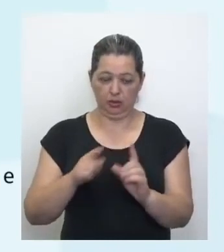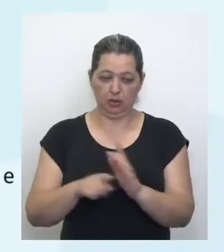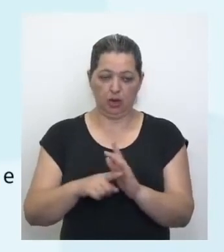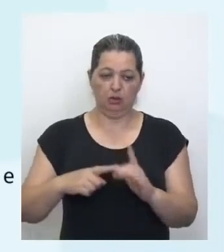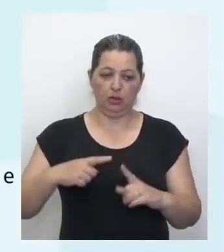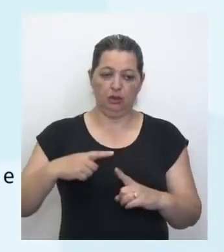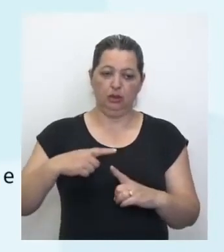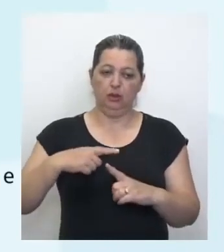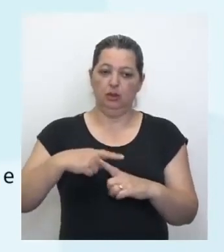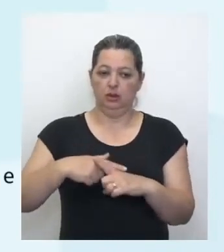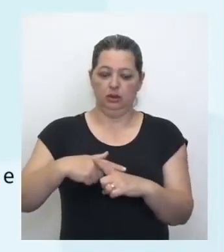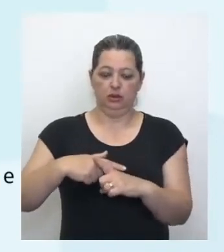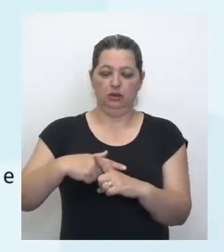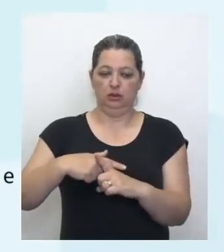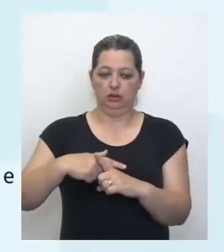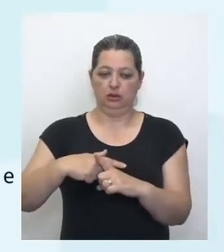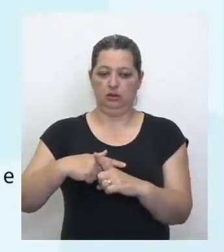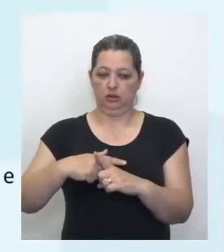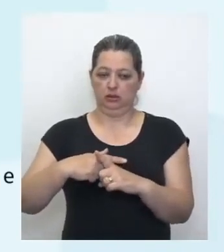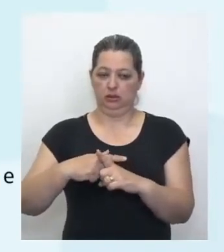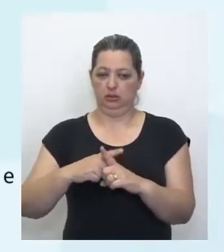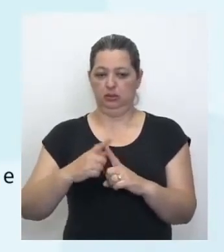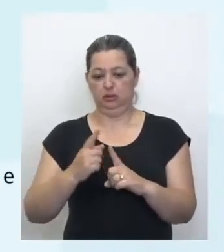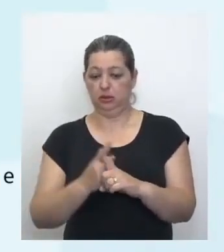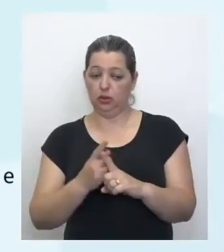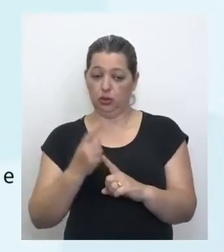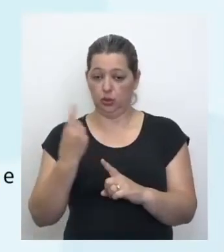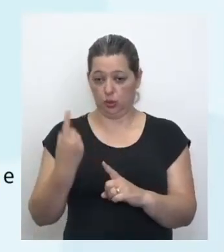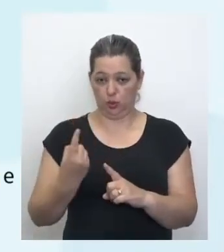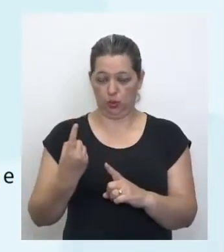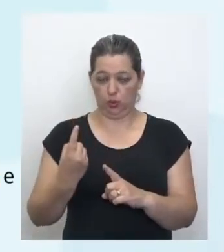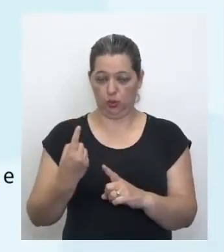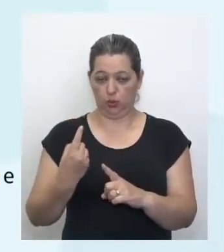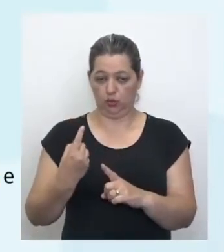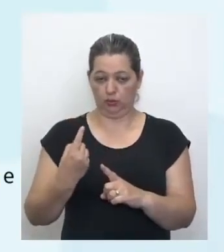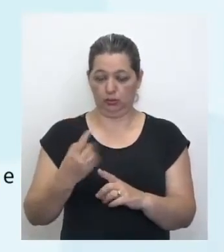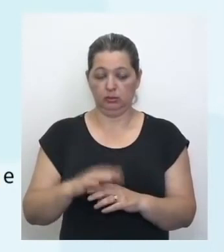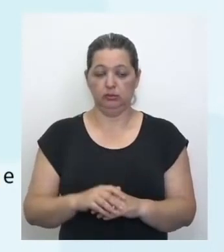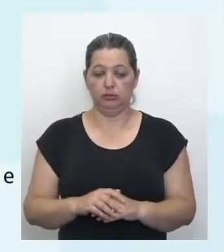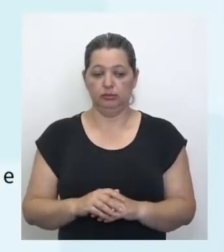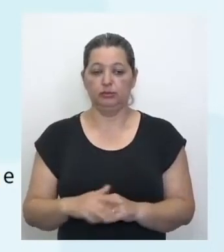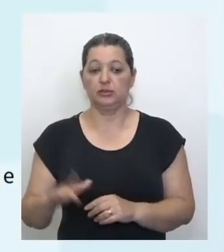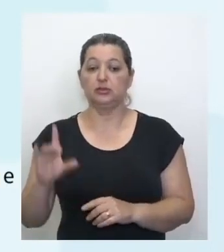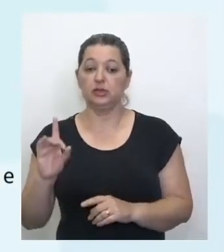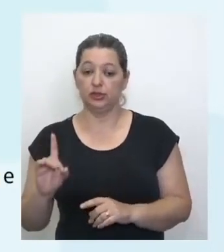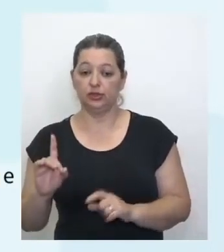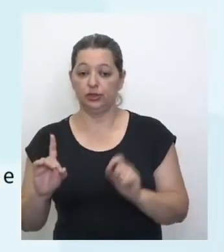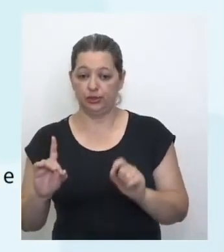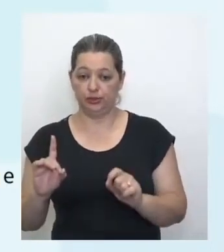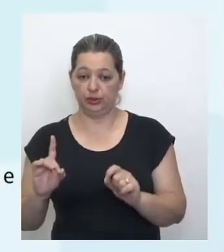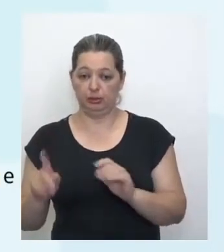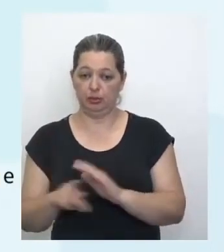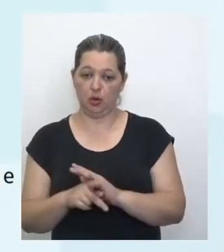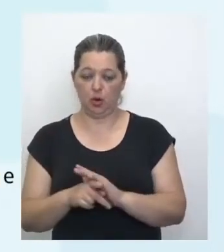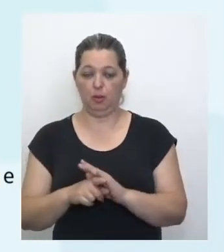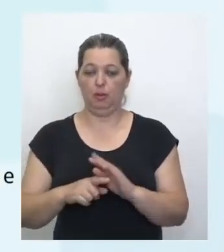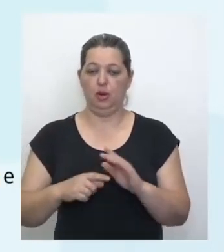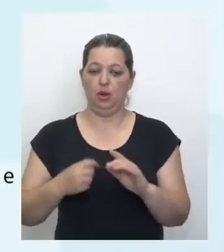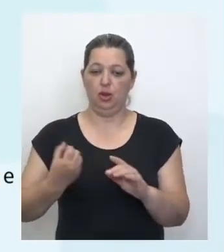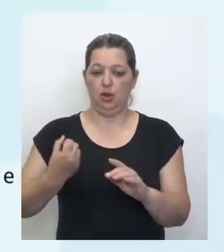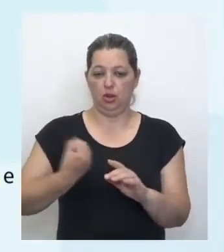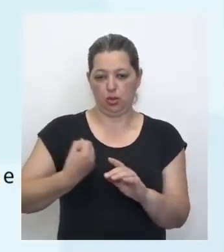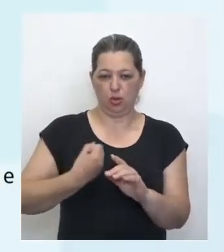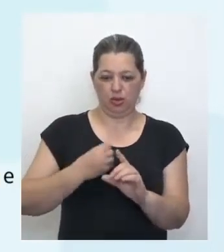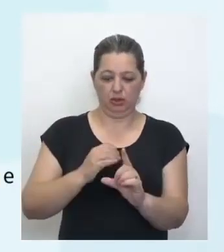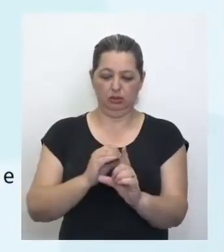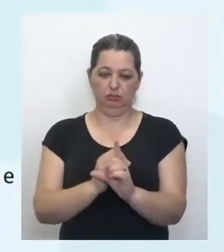eixo y no -2 e o eixo x no 1. A minha da direita, ela está cruzando o eixo x num número entre 0 e 1, que não dá para ver quem é,